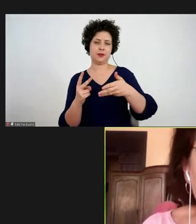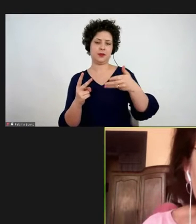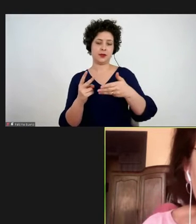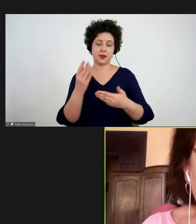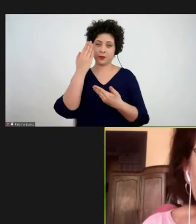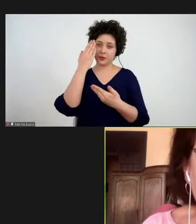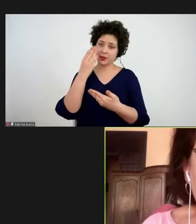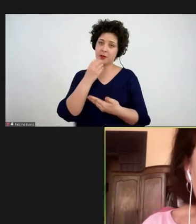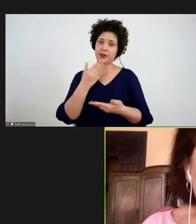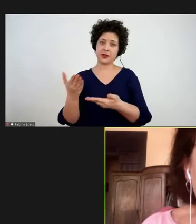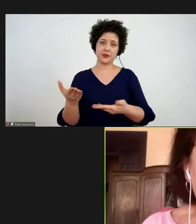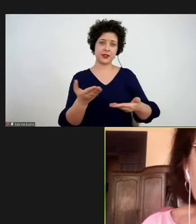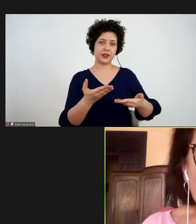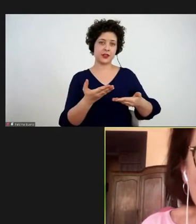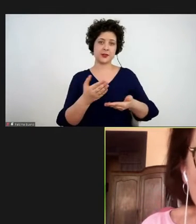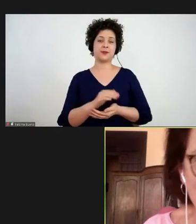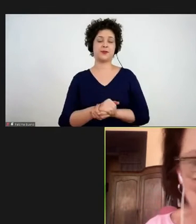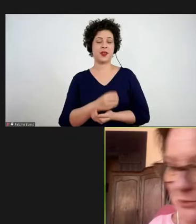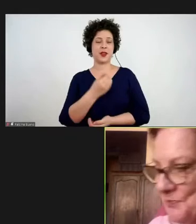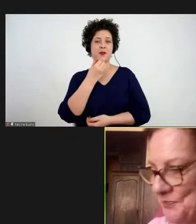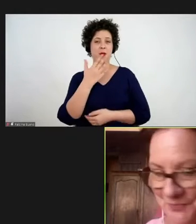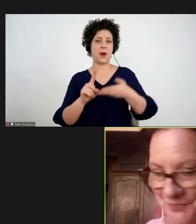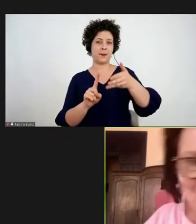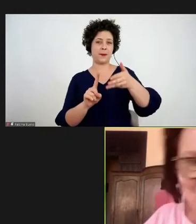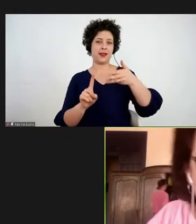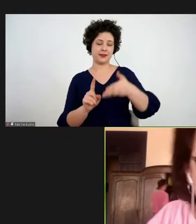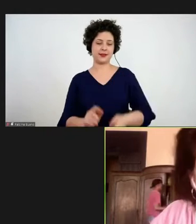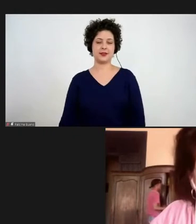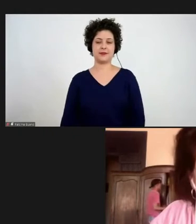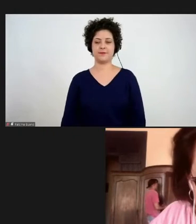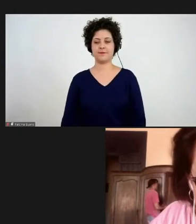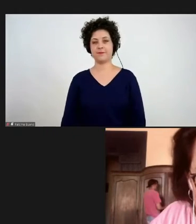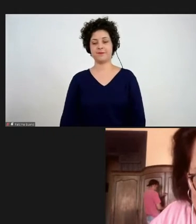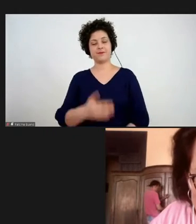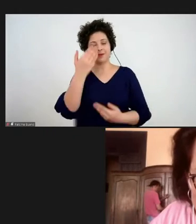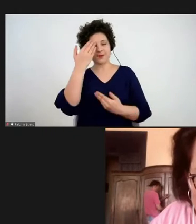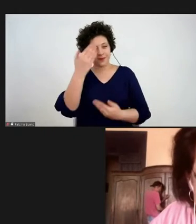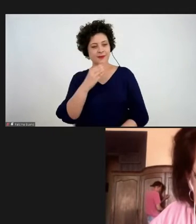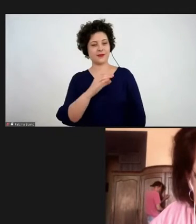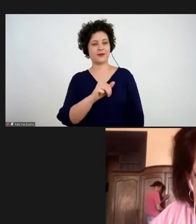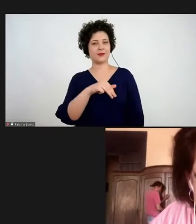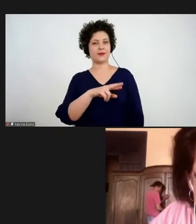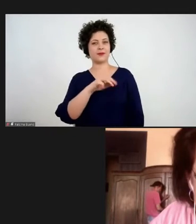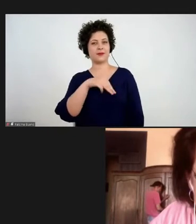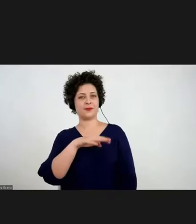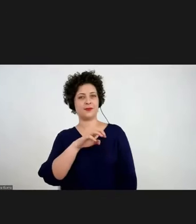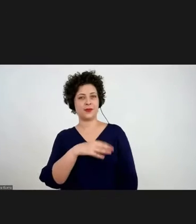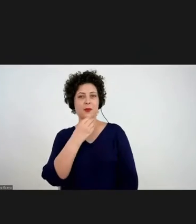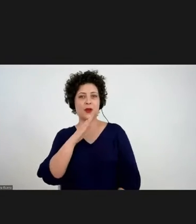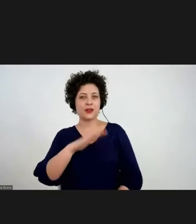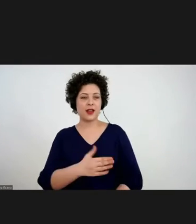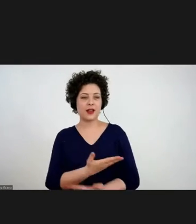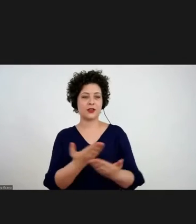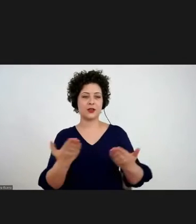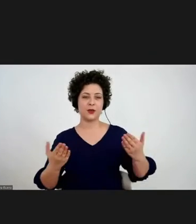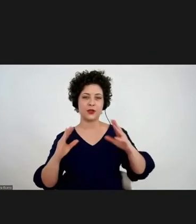sejam bem-vindos e bons trabalhos. Obrigada, Carmen. Boa tarde a todos,